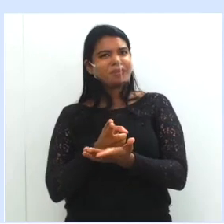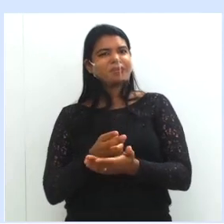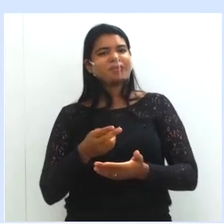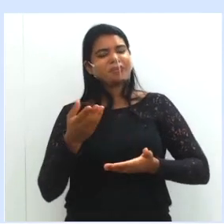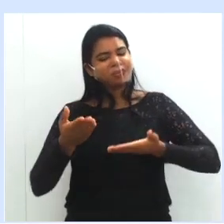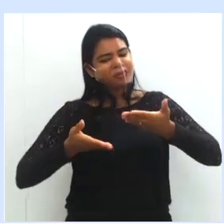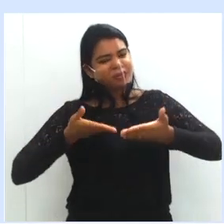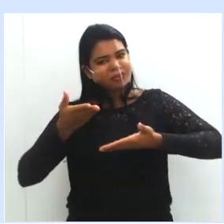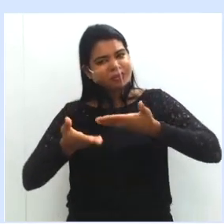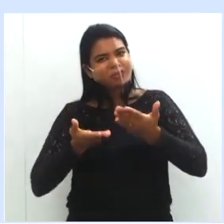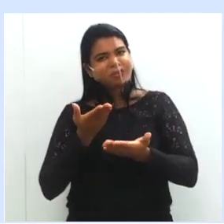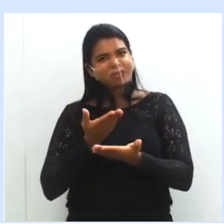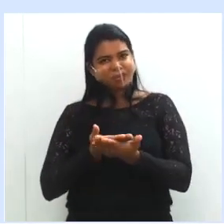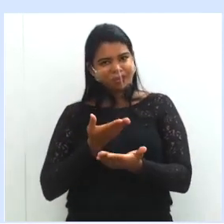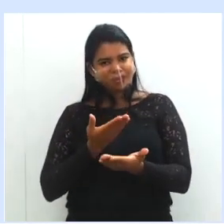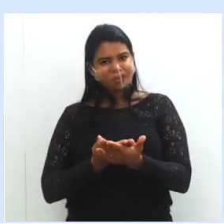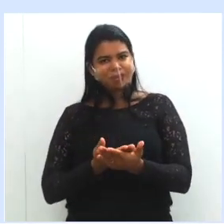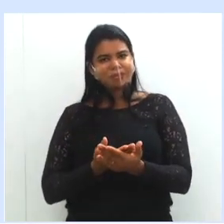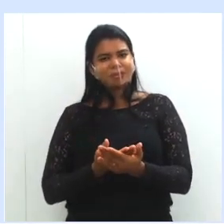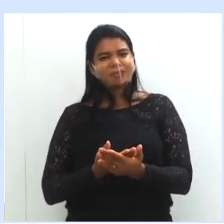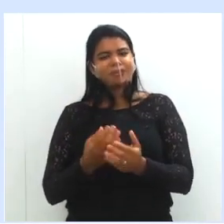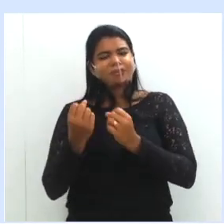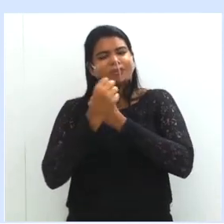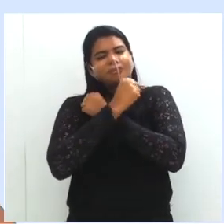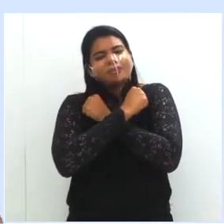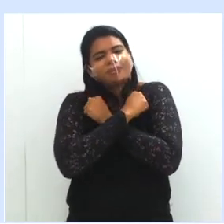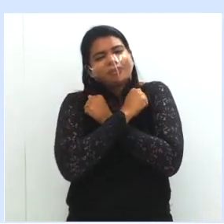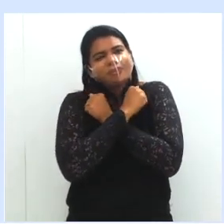sempre acompanhando as nossas aulas. Um forte